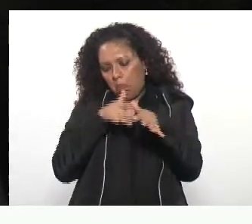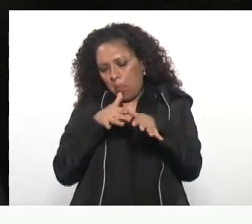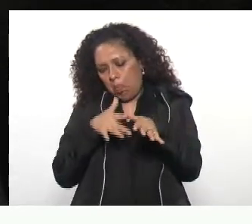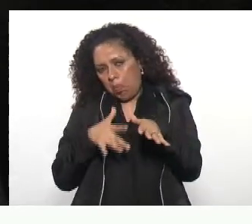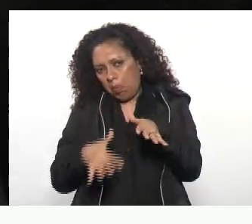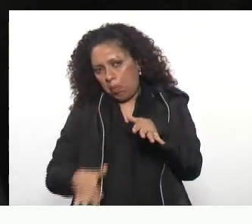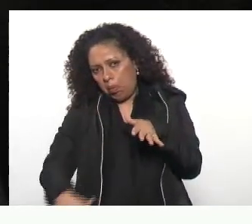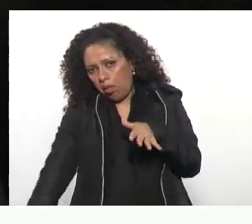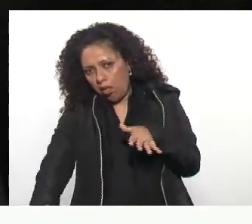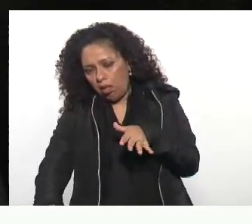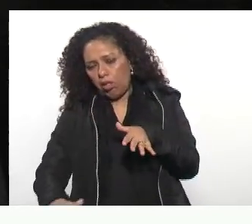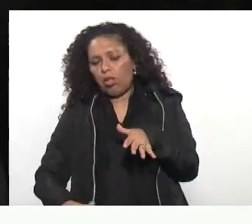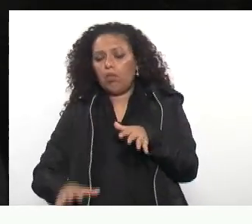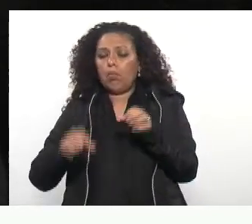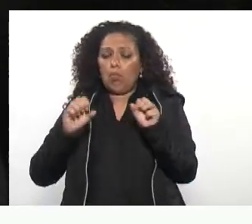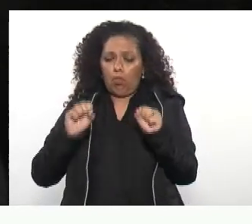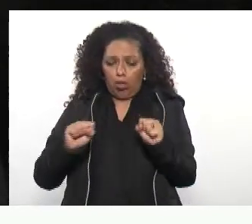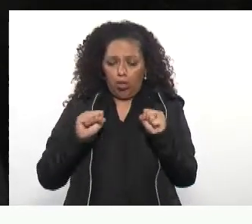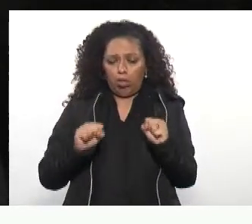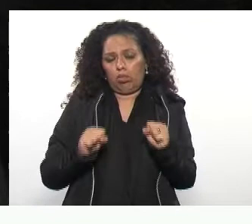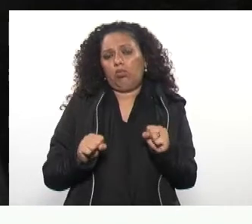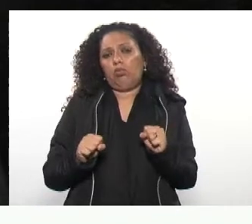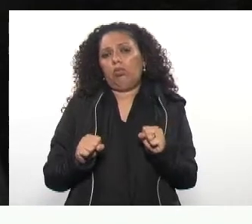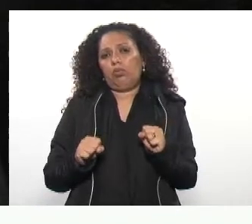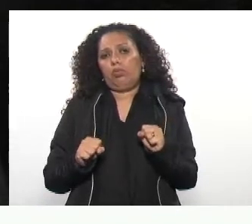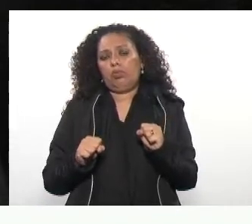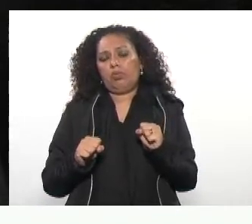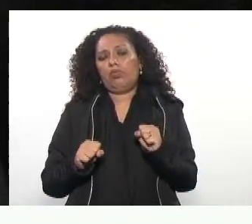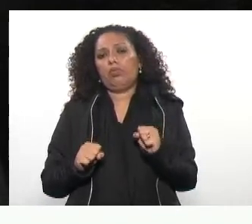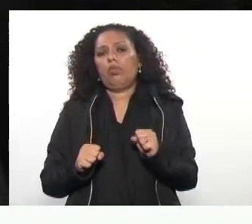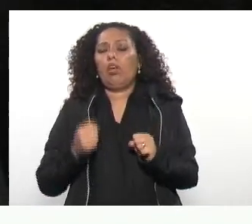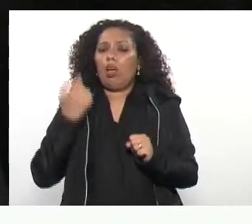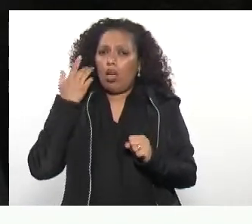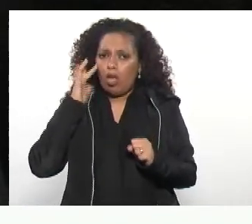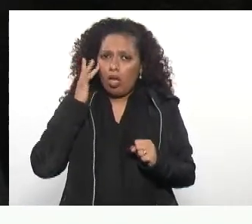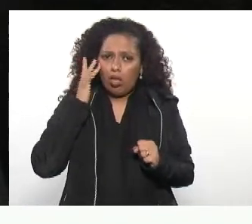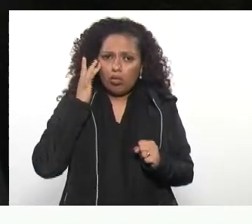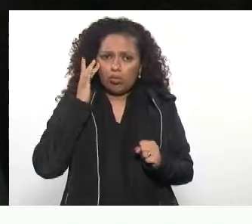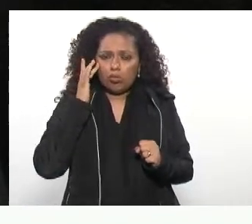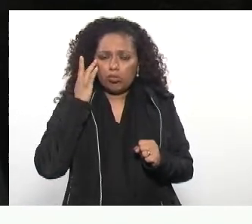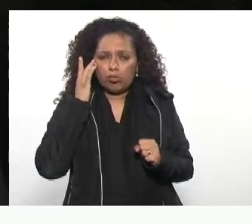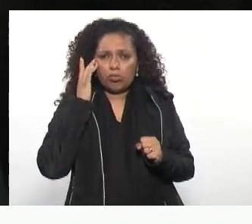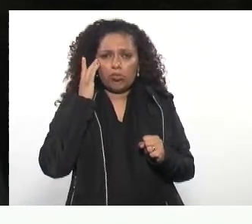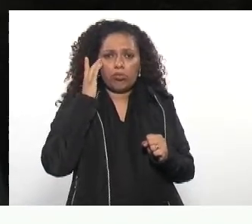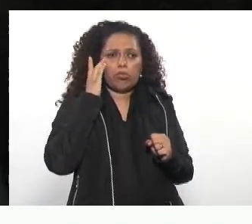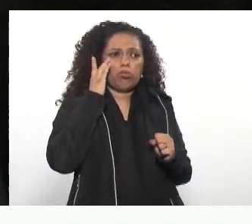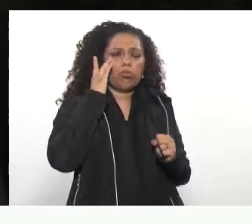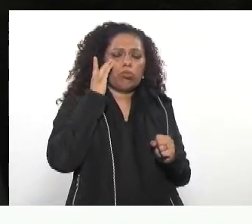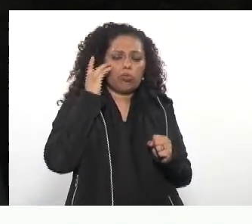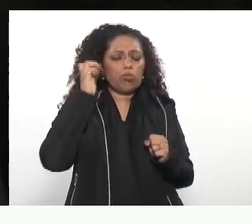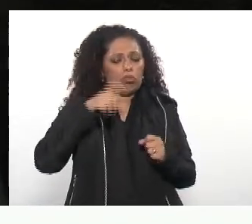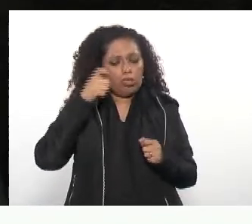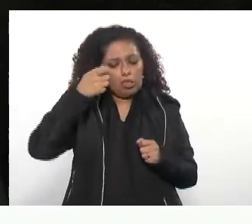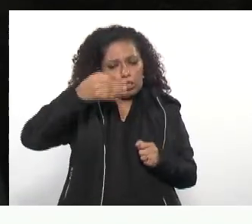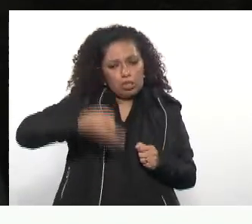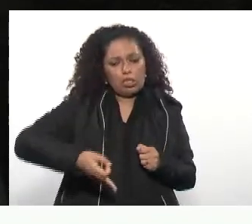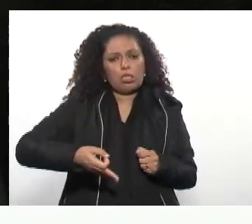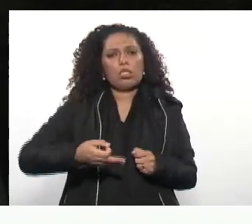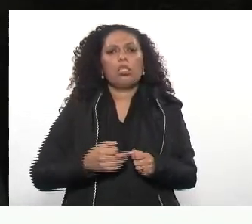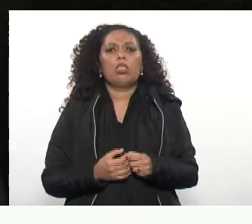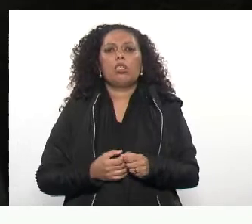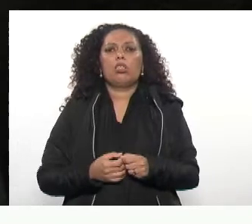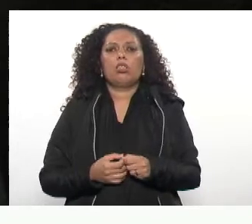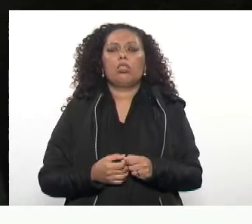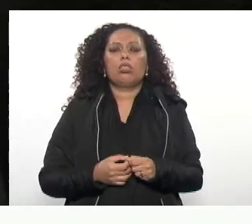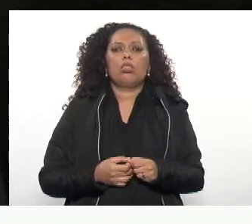pelo desperdício de outros, né? E eu acho que isso é é absolutamente justo. Fácil é ser bom, difícil é